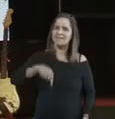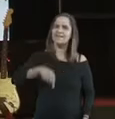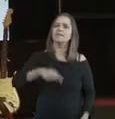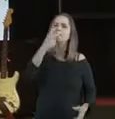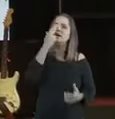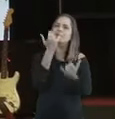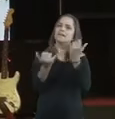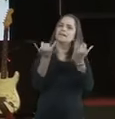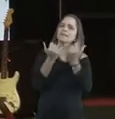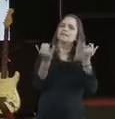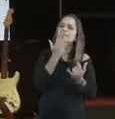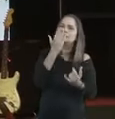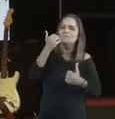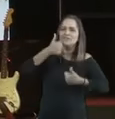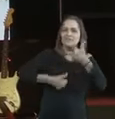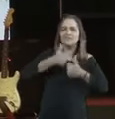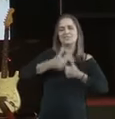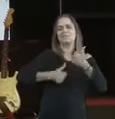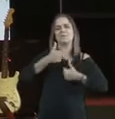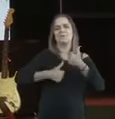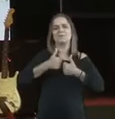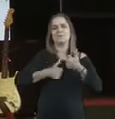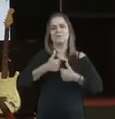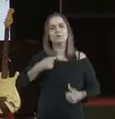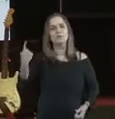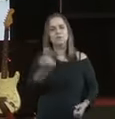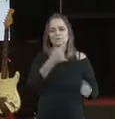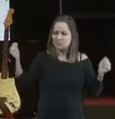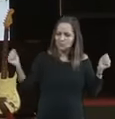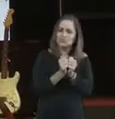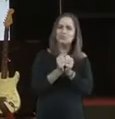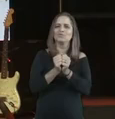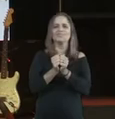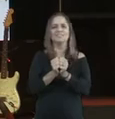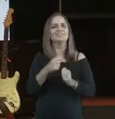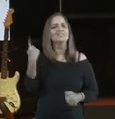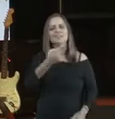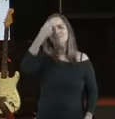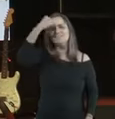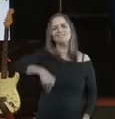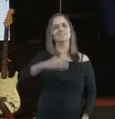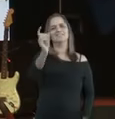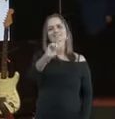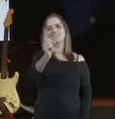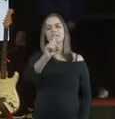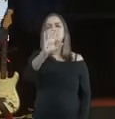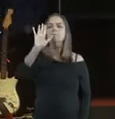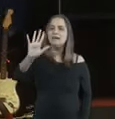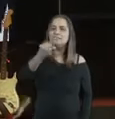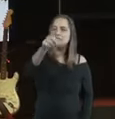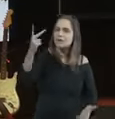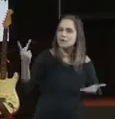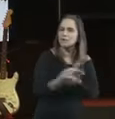junto. Nós não vamos amarelar e nós não vamos nos distrair. E se a gente tiver problema um com o outro, nos magoar aqui,